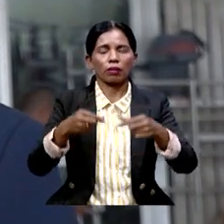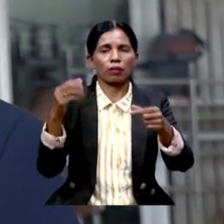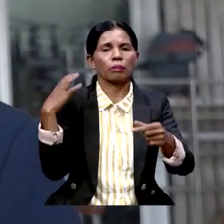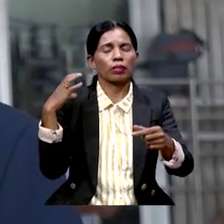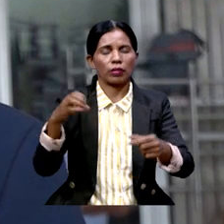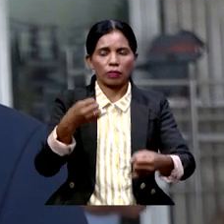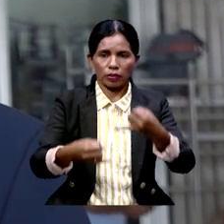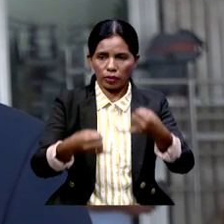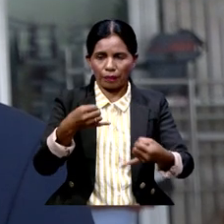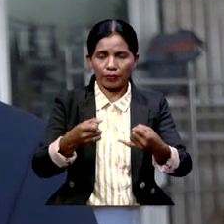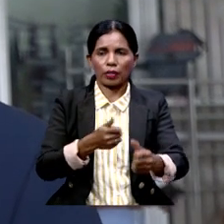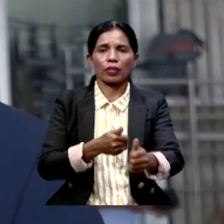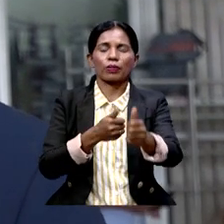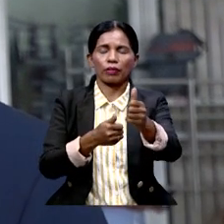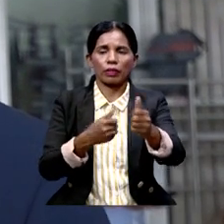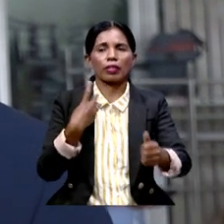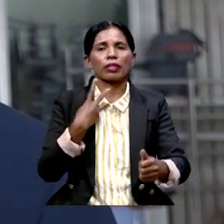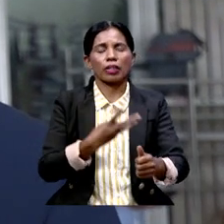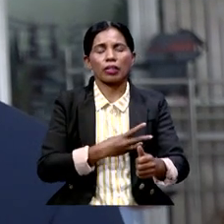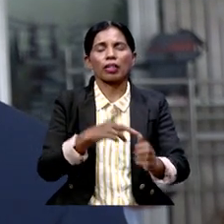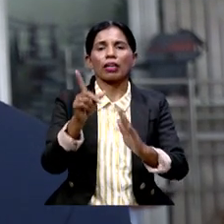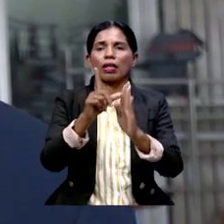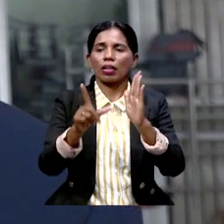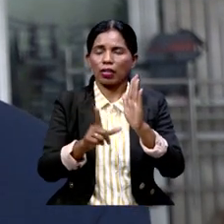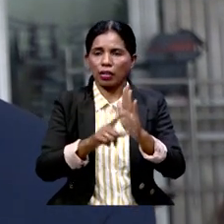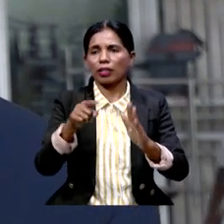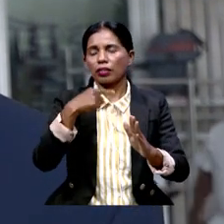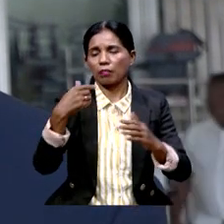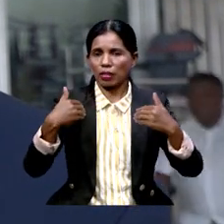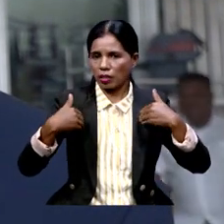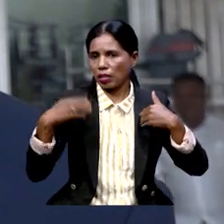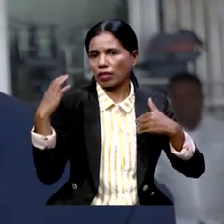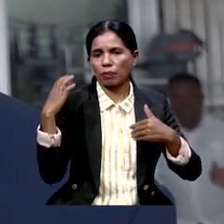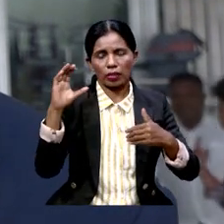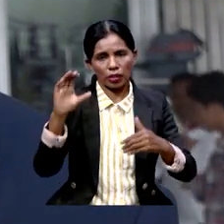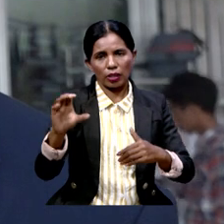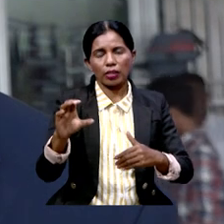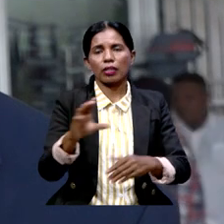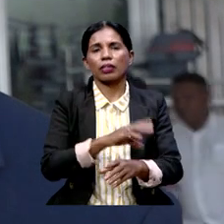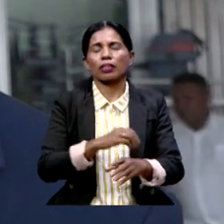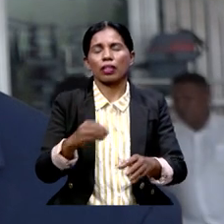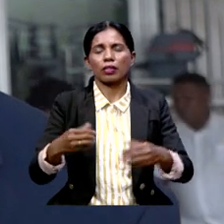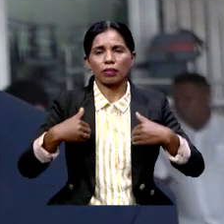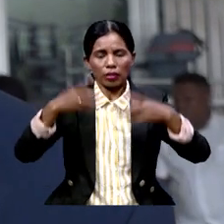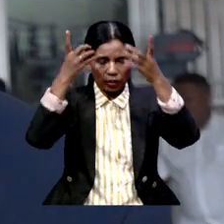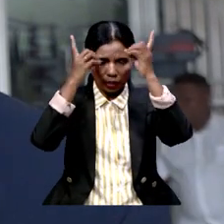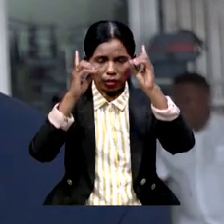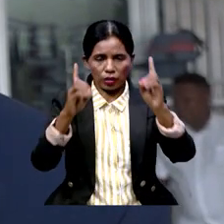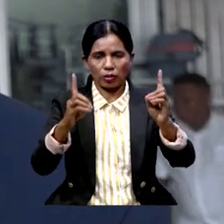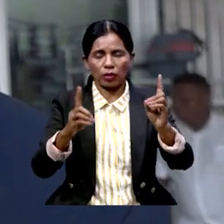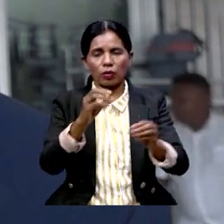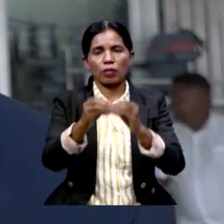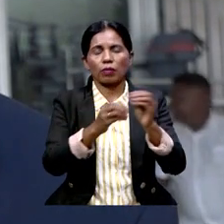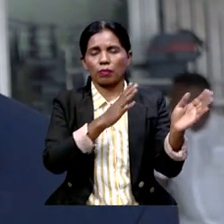nian tam ba tuiri e tene a lei katak se ma ka competência tu toma decisão final com o processo vai ser